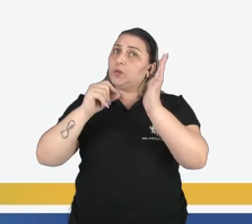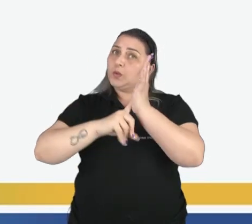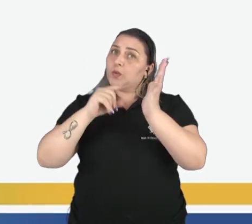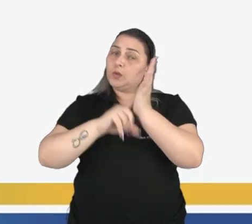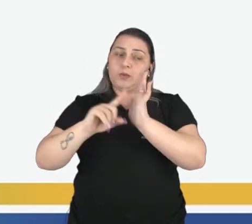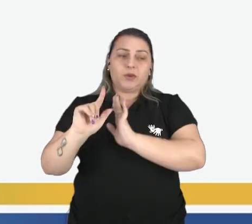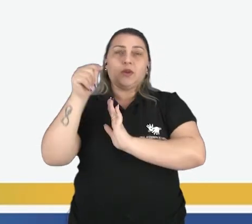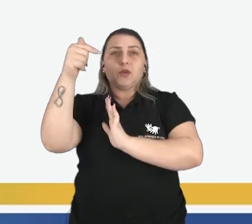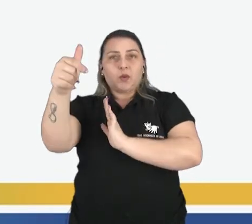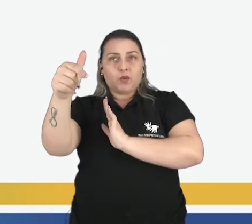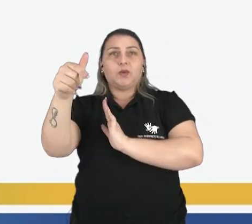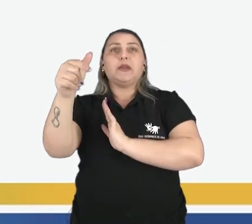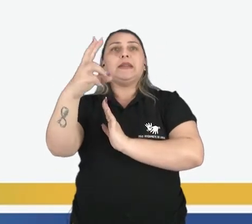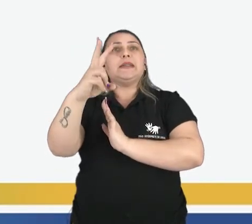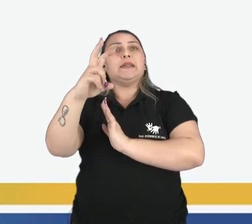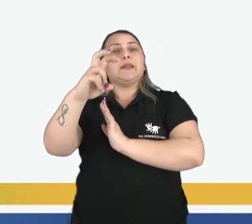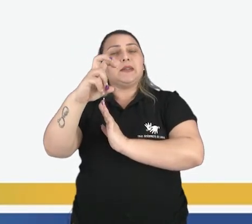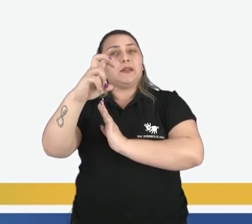e outros,